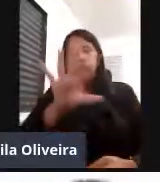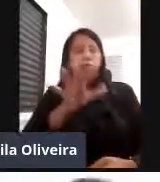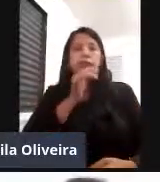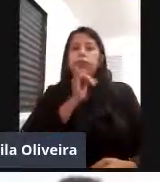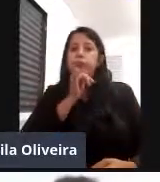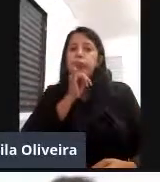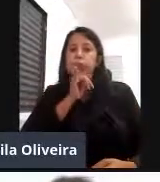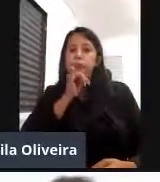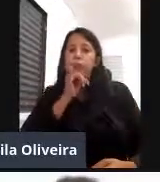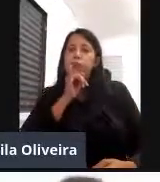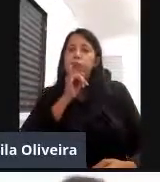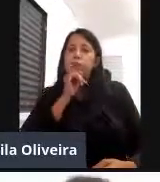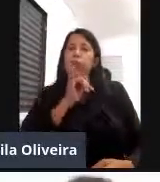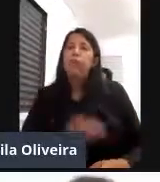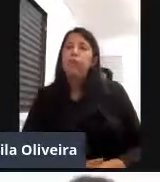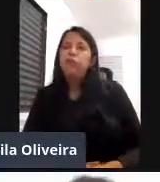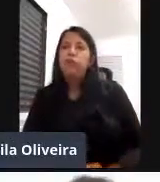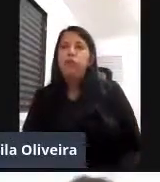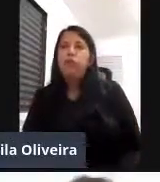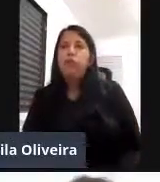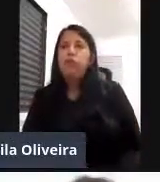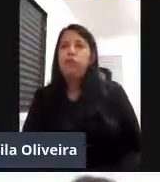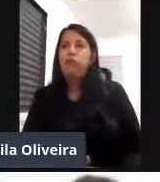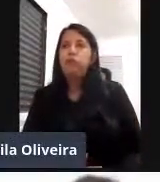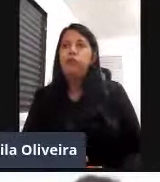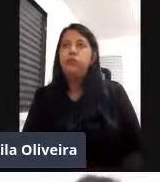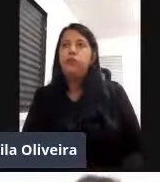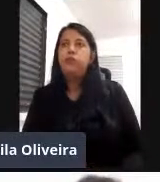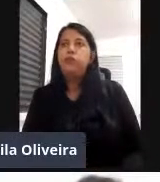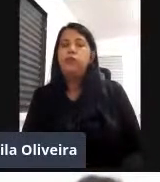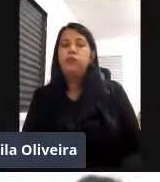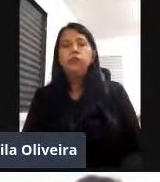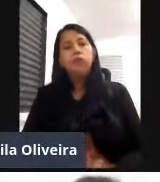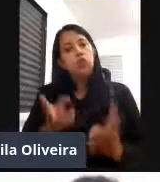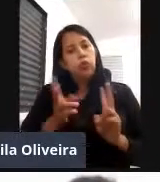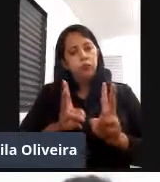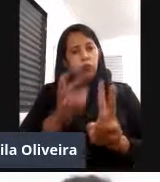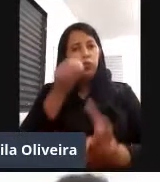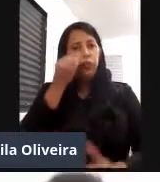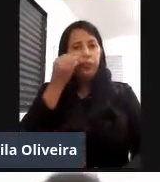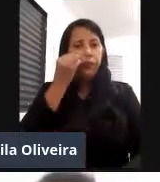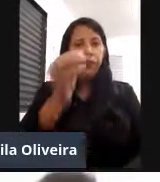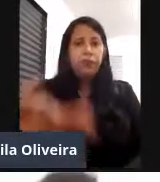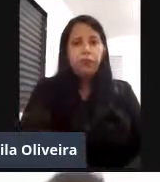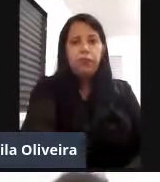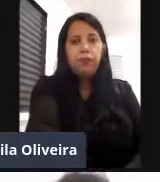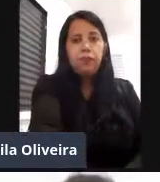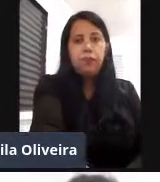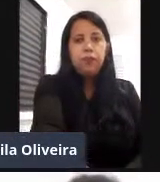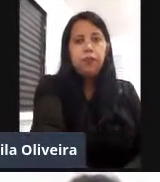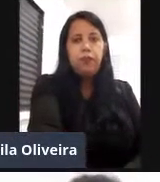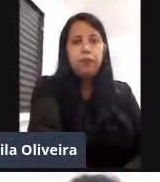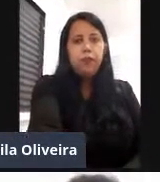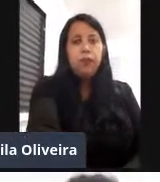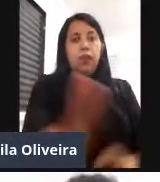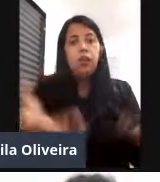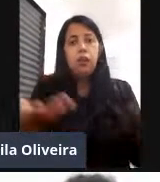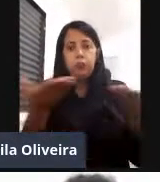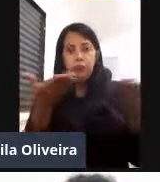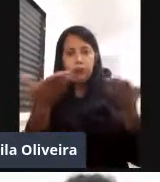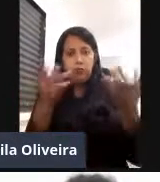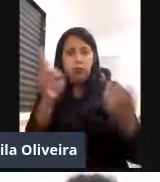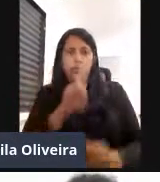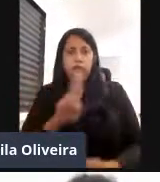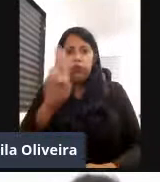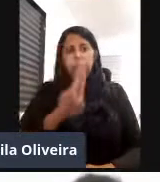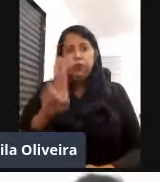governamentais, e assim vai. Mas vamos continuar aqui com o nosso exemplo. Agora a gente vai usar...